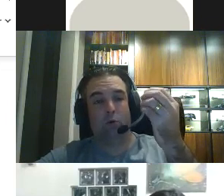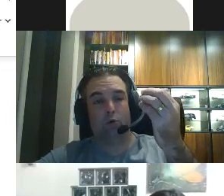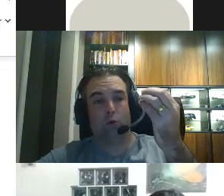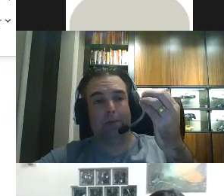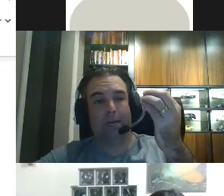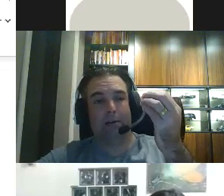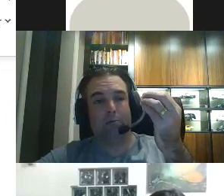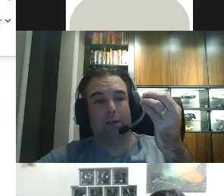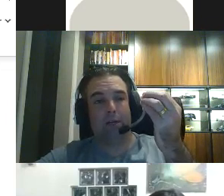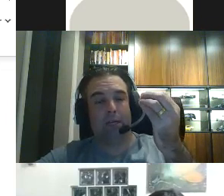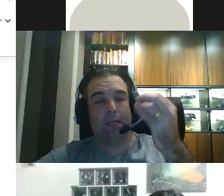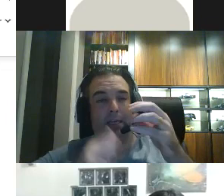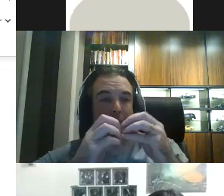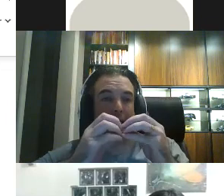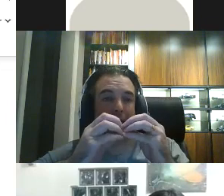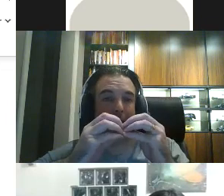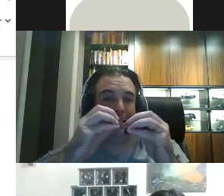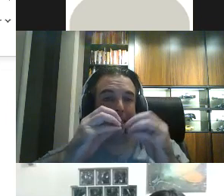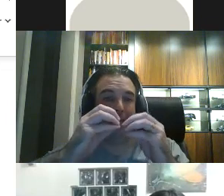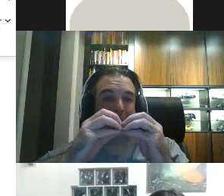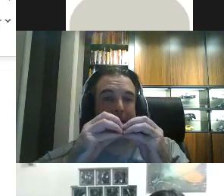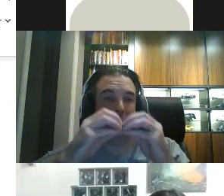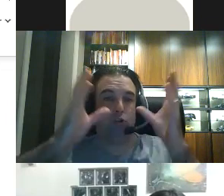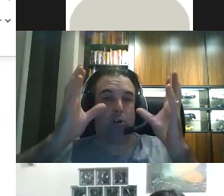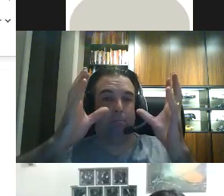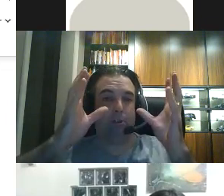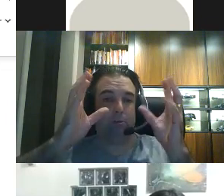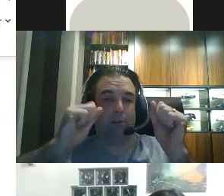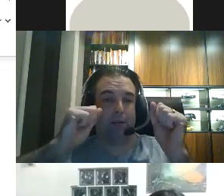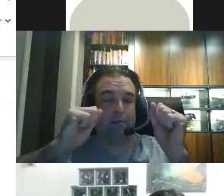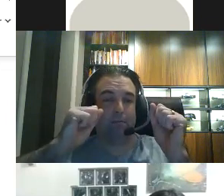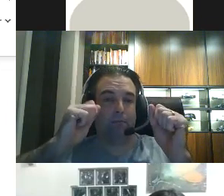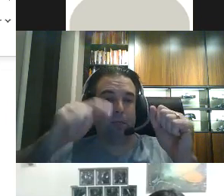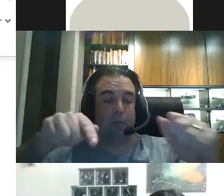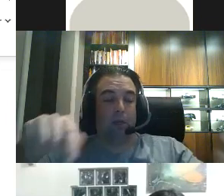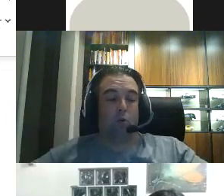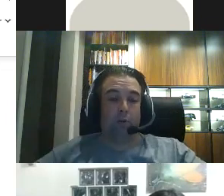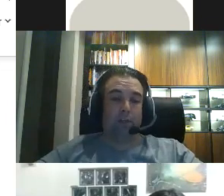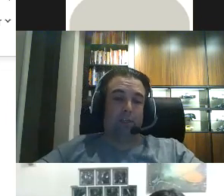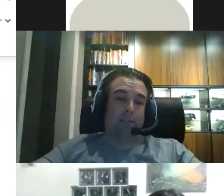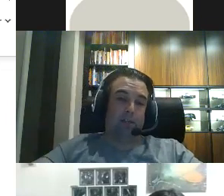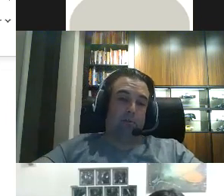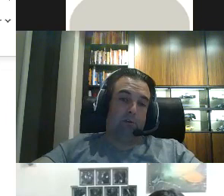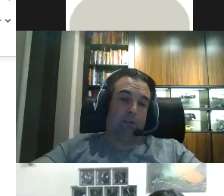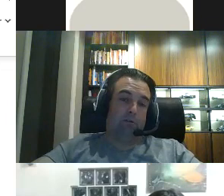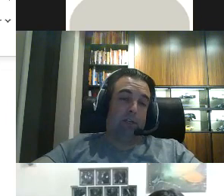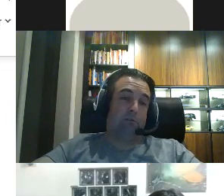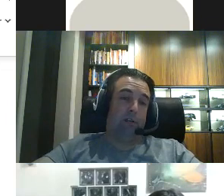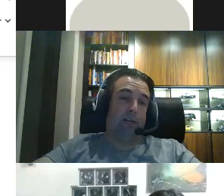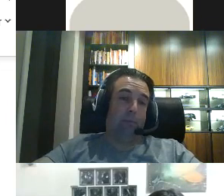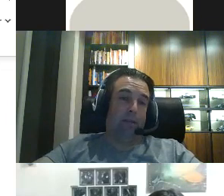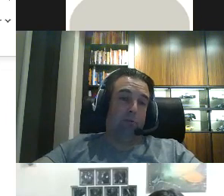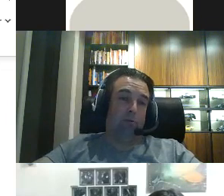que consome água e esquenta ela e joga para a atmosfera. Condensação é o processo